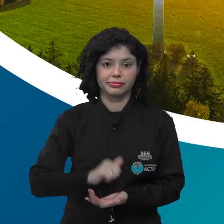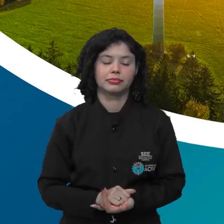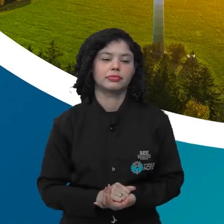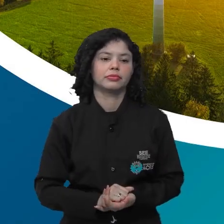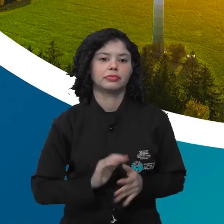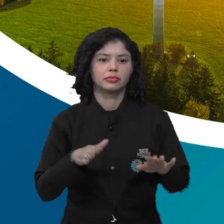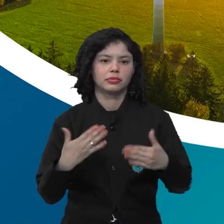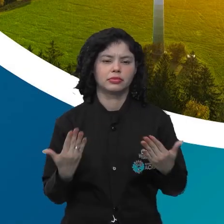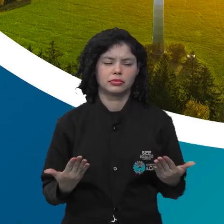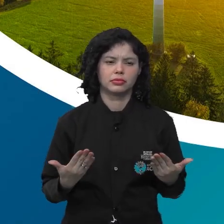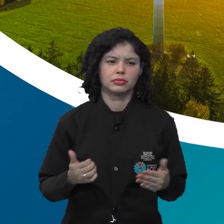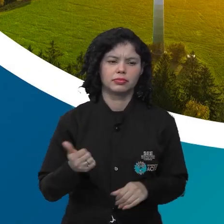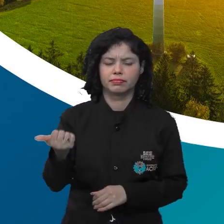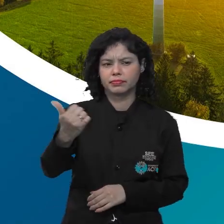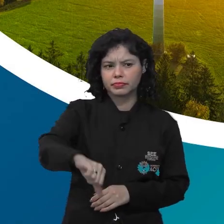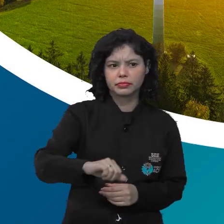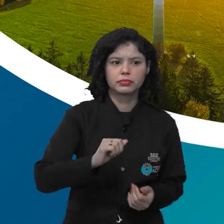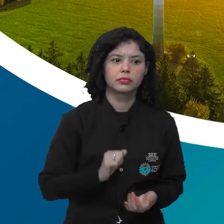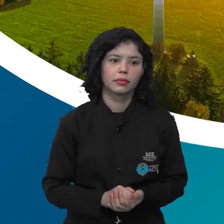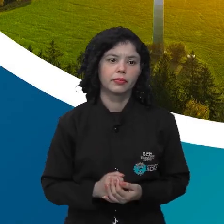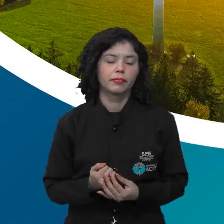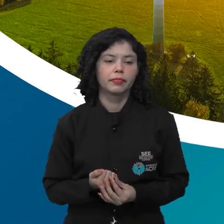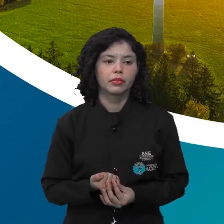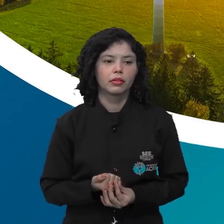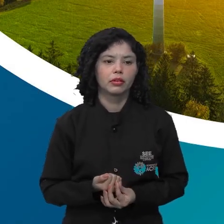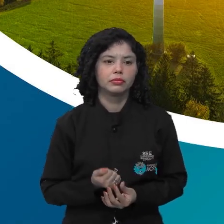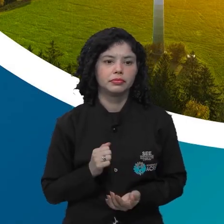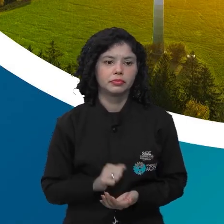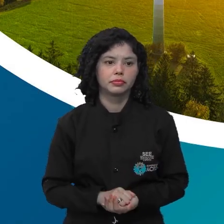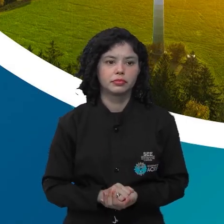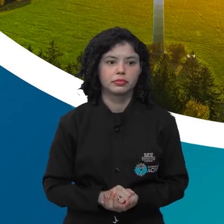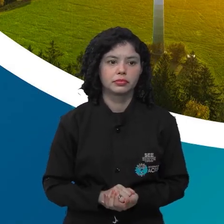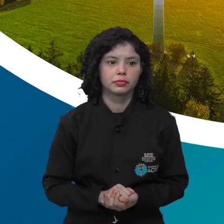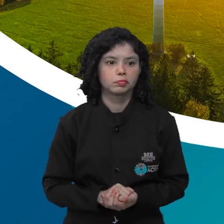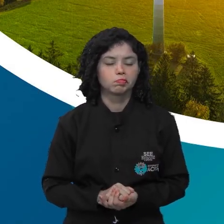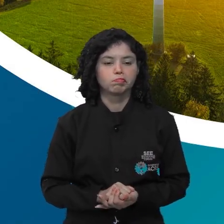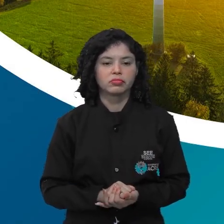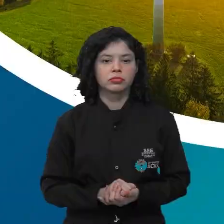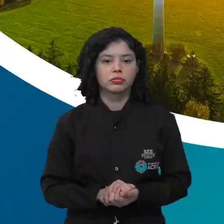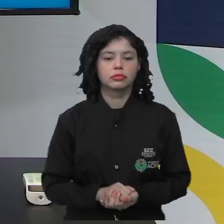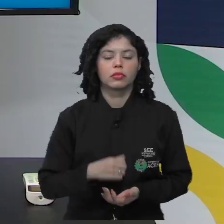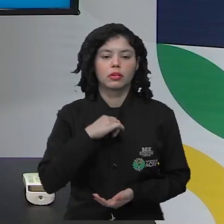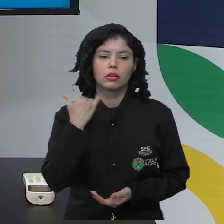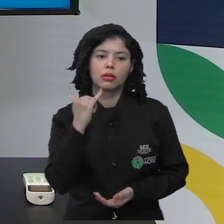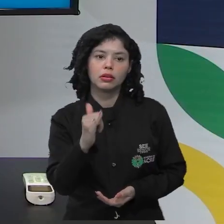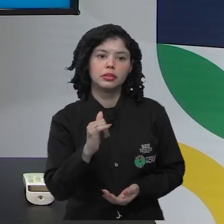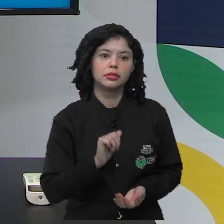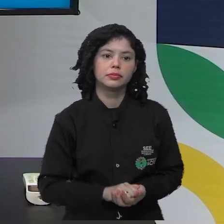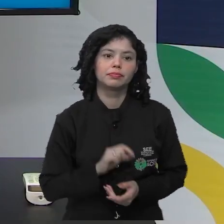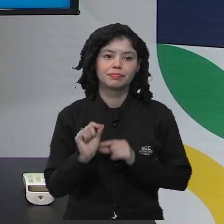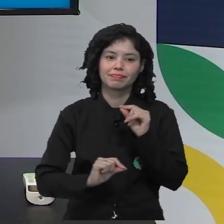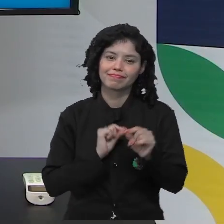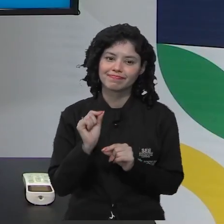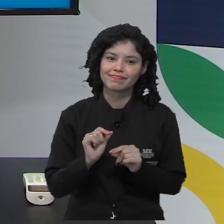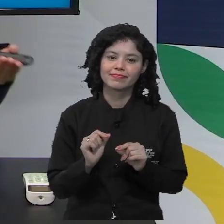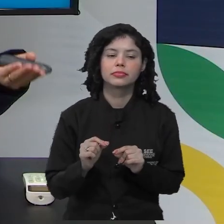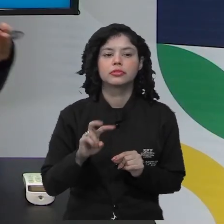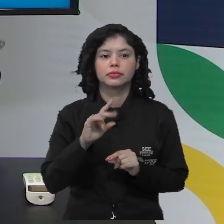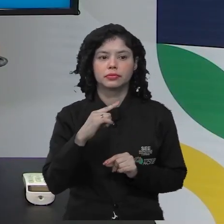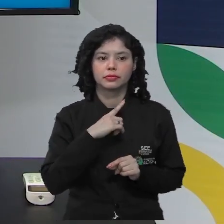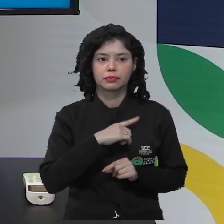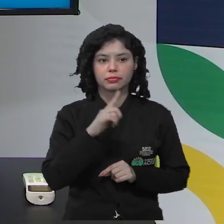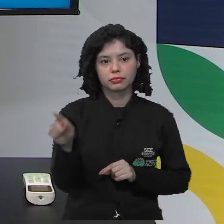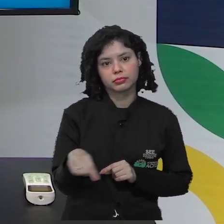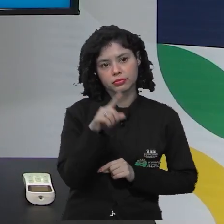E quais são as desvantagens, gente? Então, as desvantagens desse tipo de energia é que o quê? Ela vai demandar do